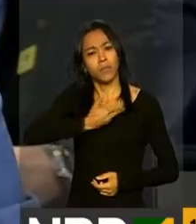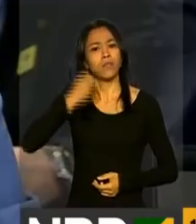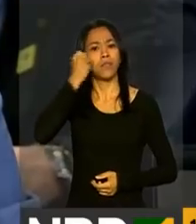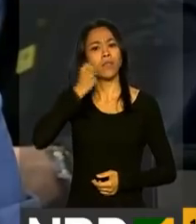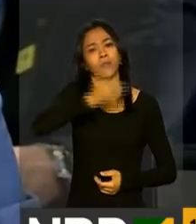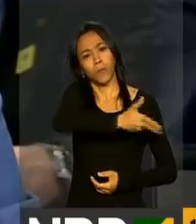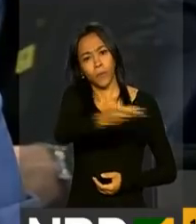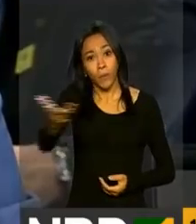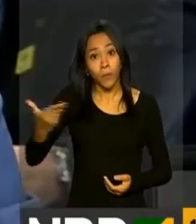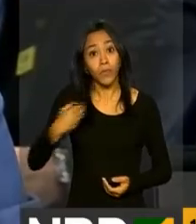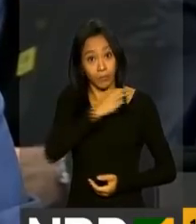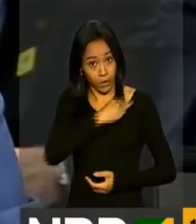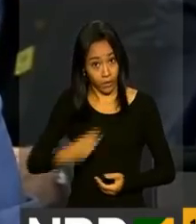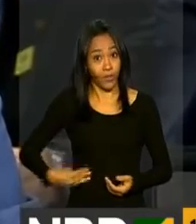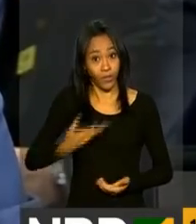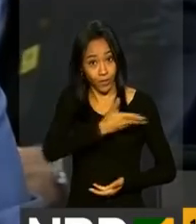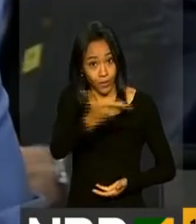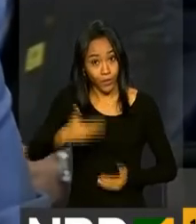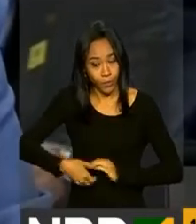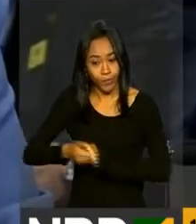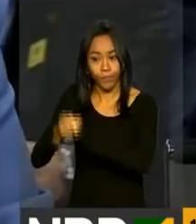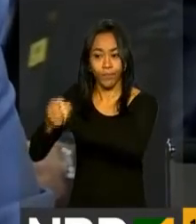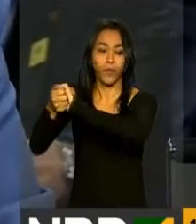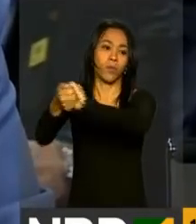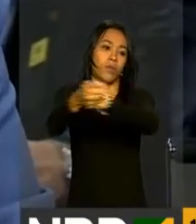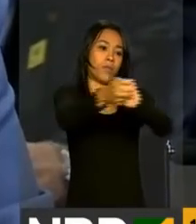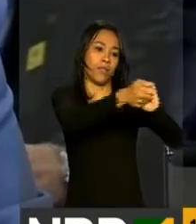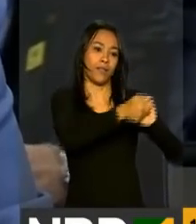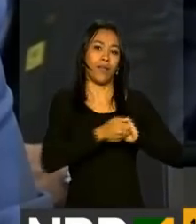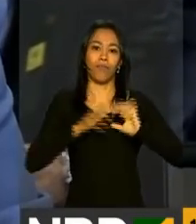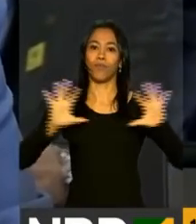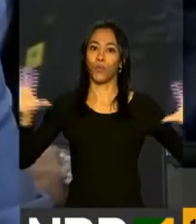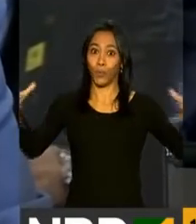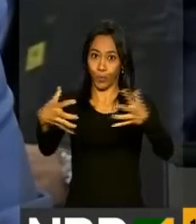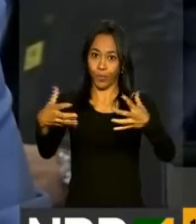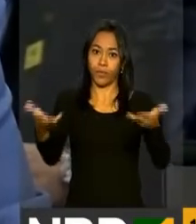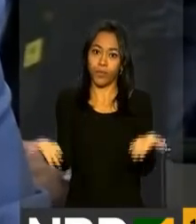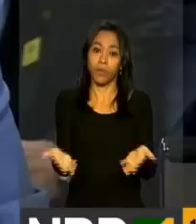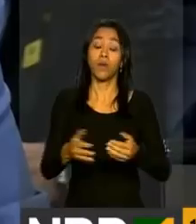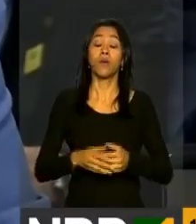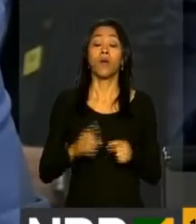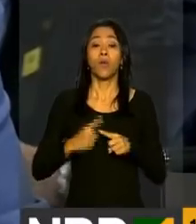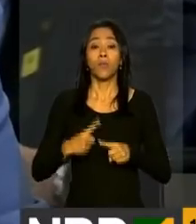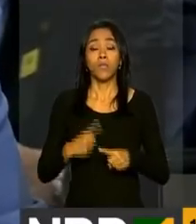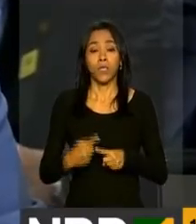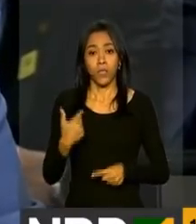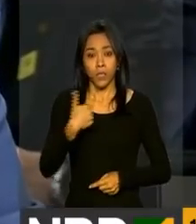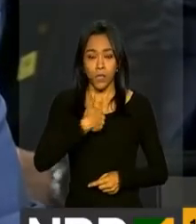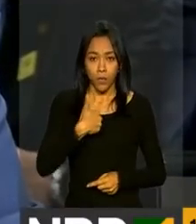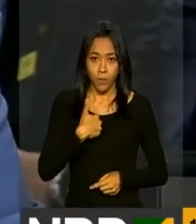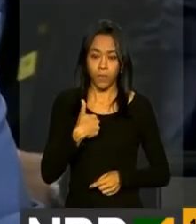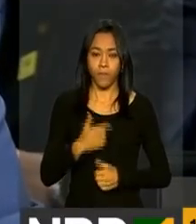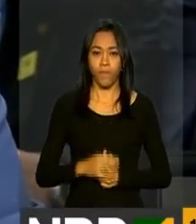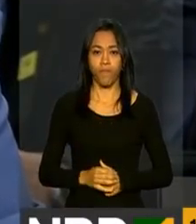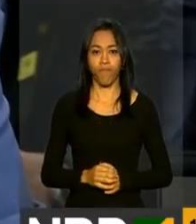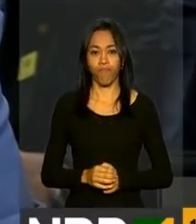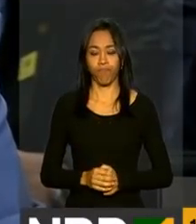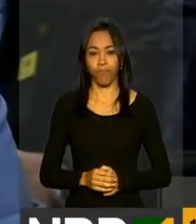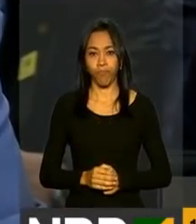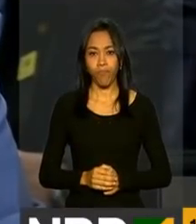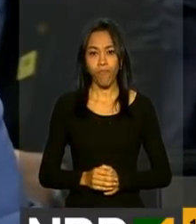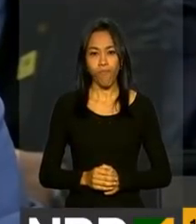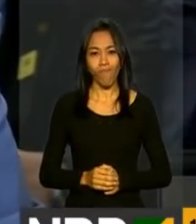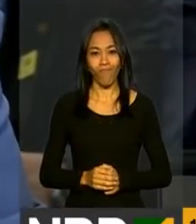ministros e eu estou tomando a liberdade complementados é coletivamente porque vejo é é